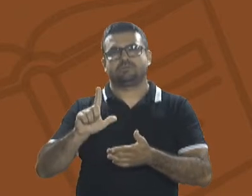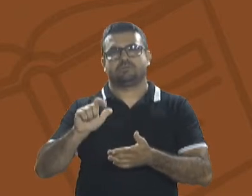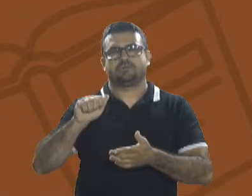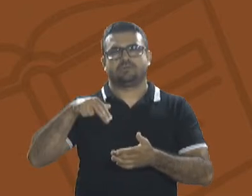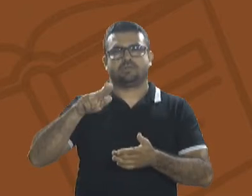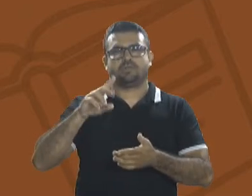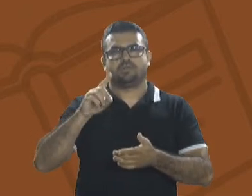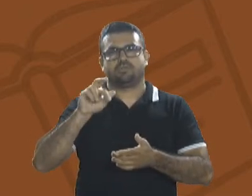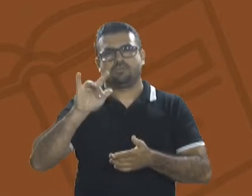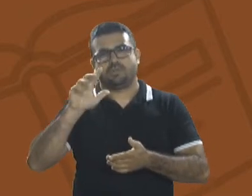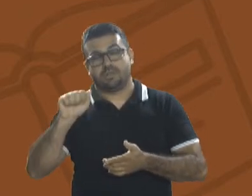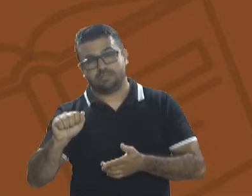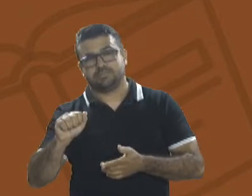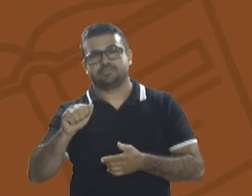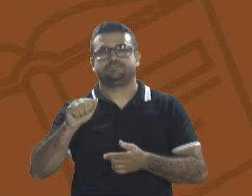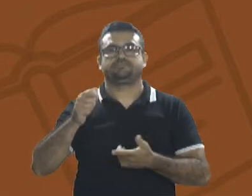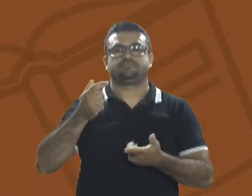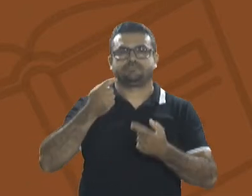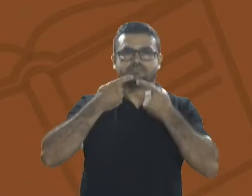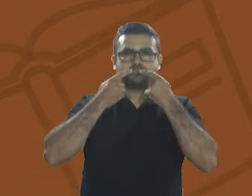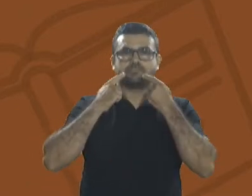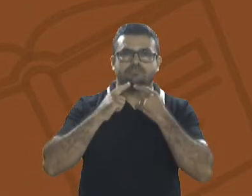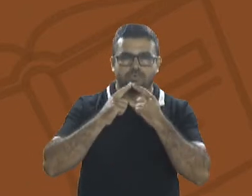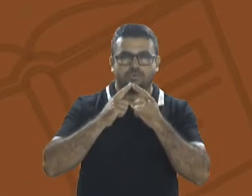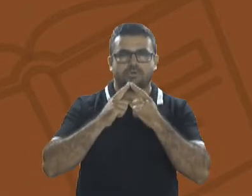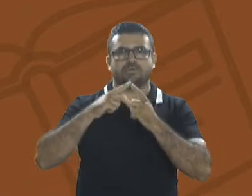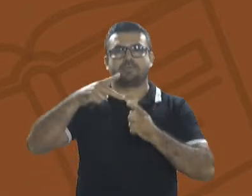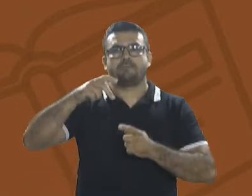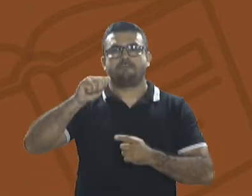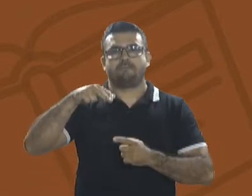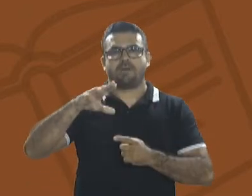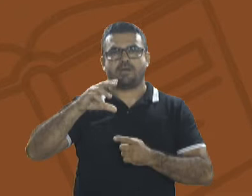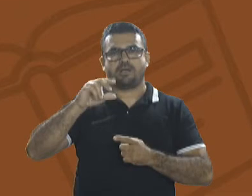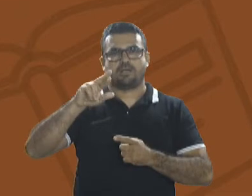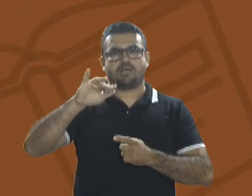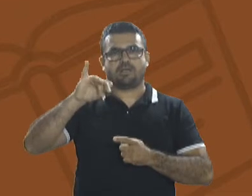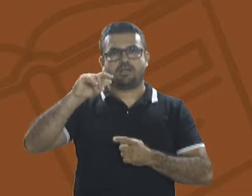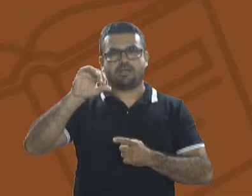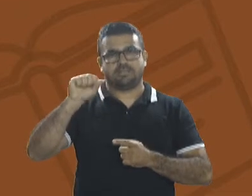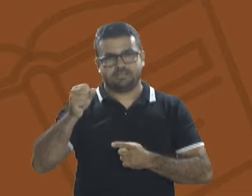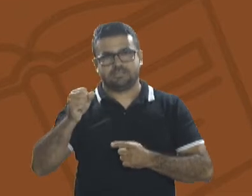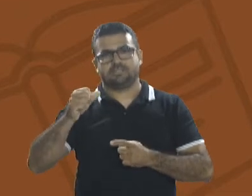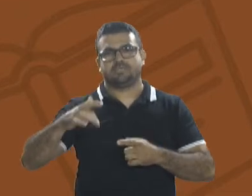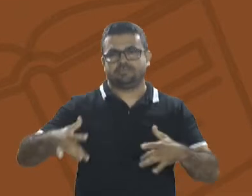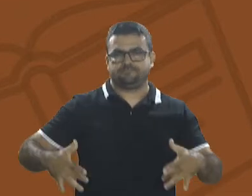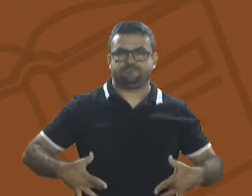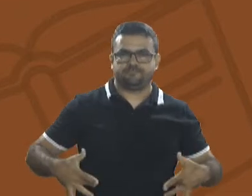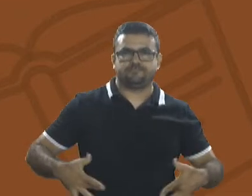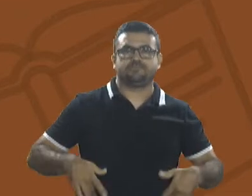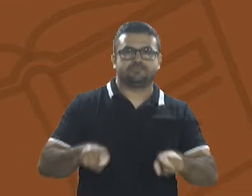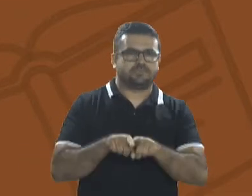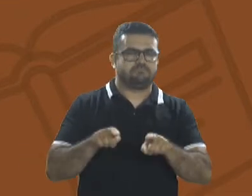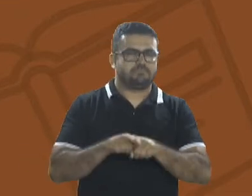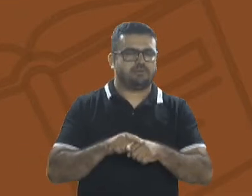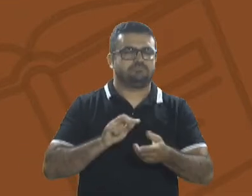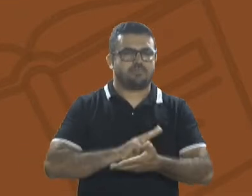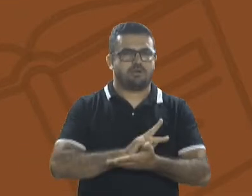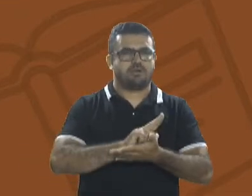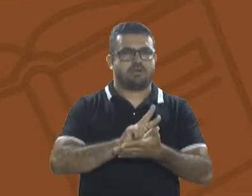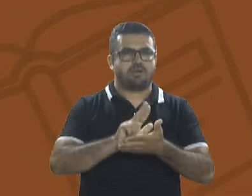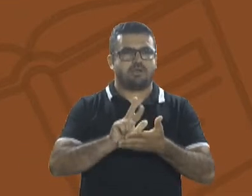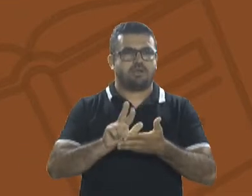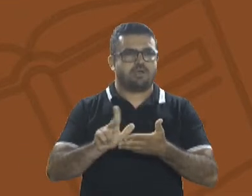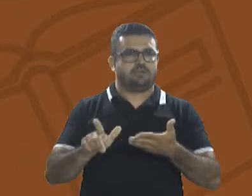na boca, pâncreas e fígados. A gente vai ver todos esses componentes aí mais à frente. Então, a digestão ela